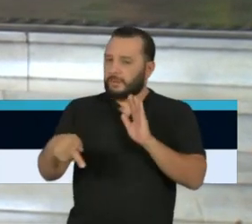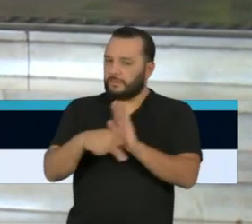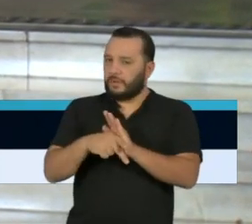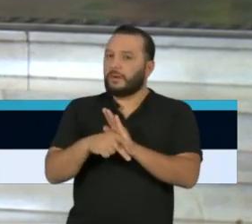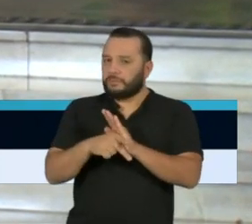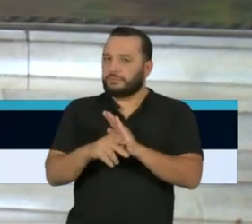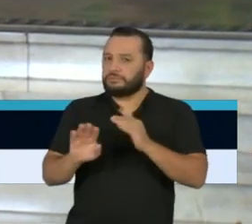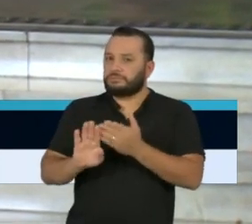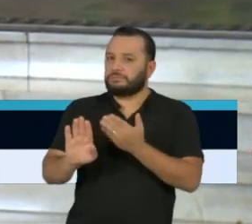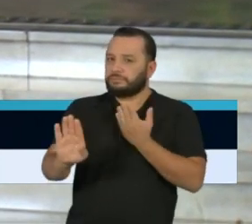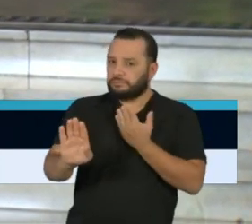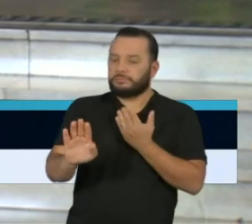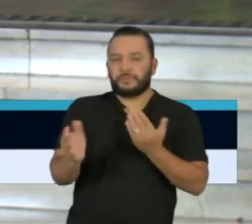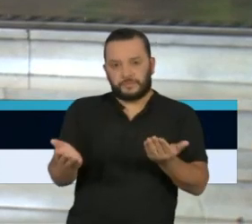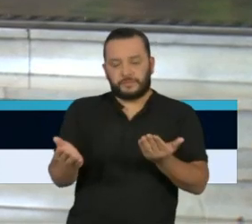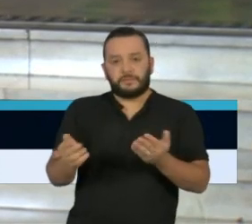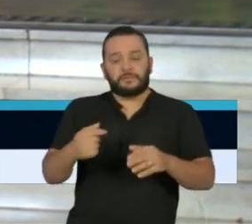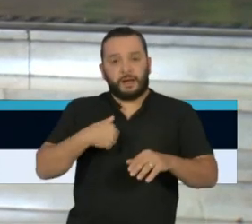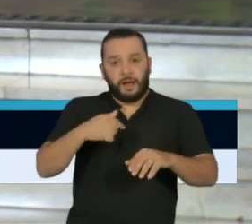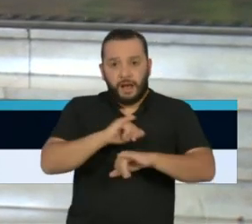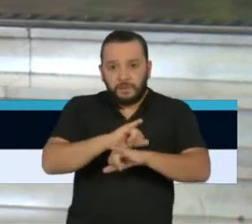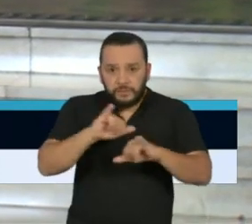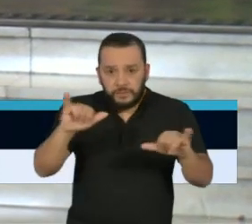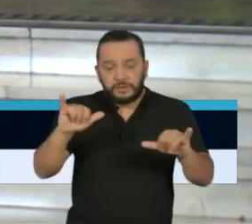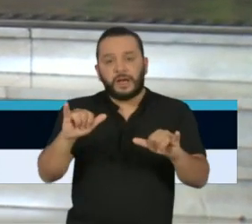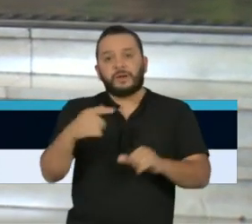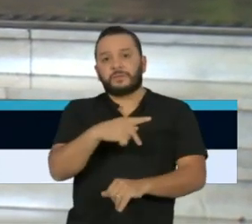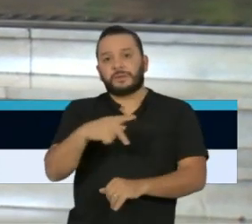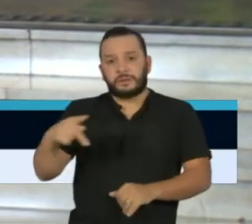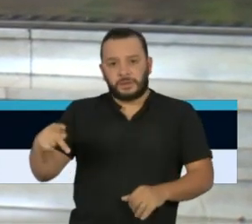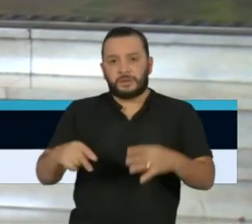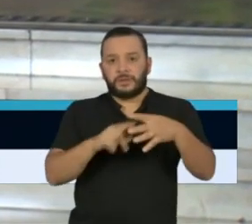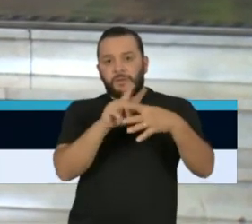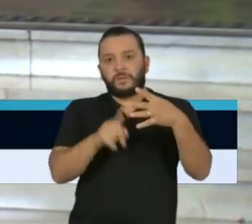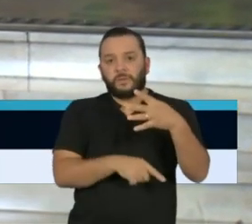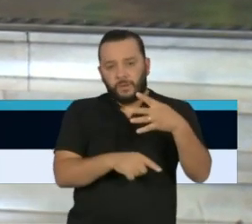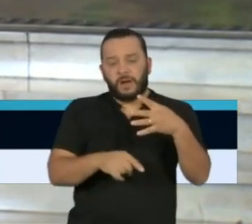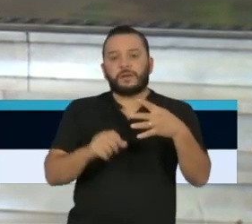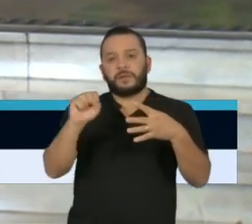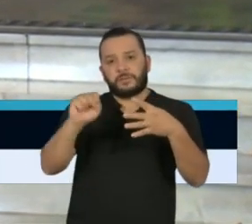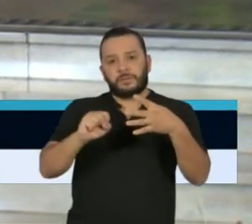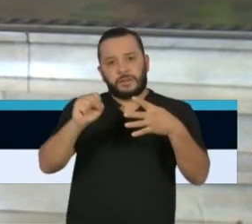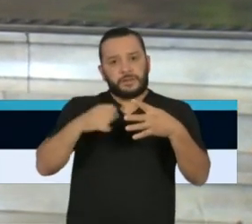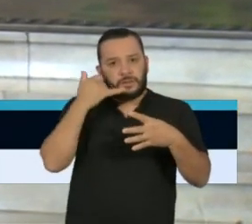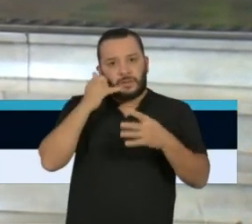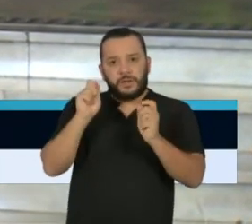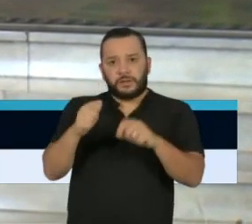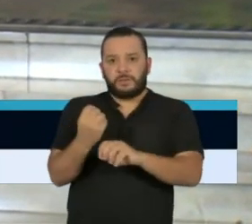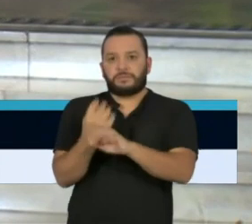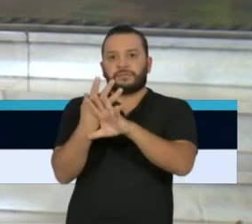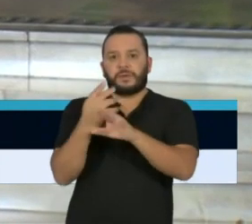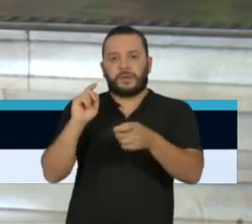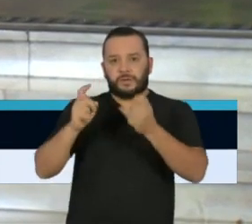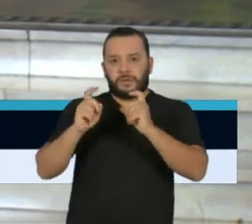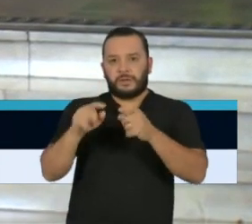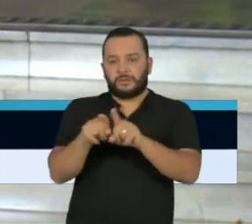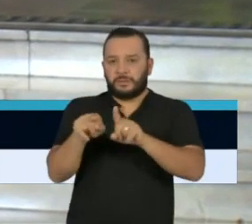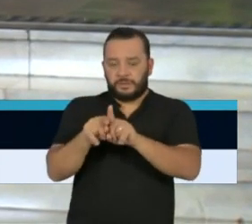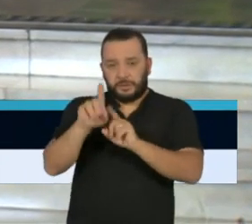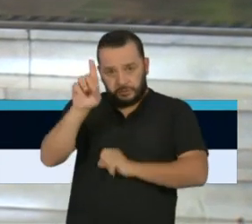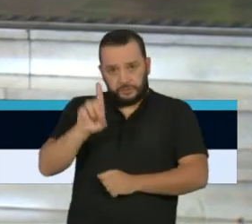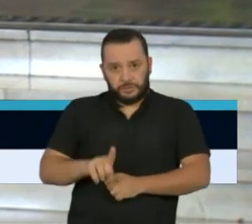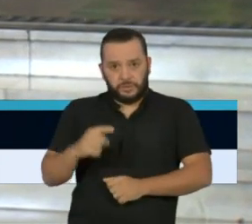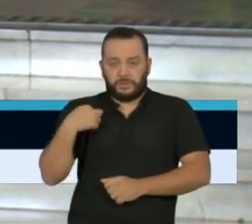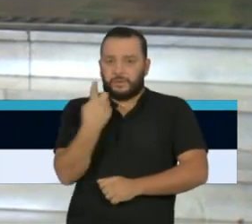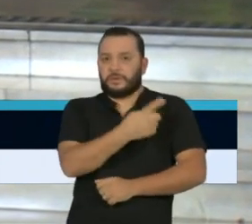transmitir aos presidentes das 4 operadoras, com os quais nos reunimos virtualmente, e os seus diretores, o